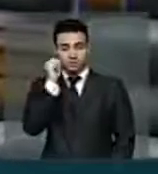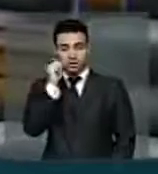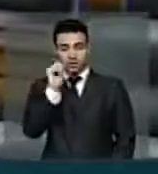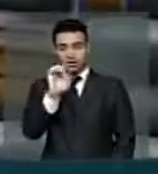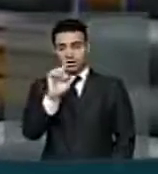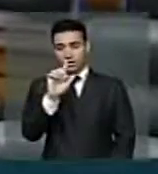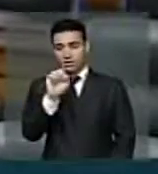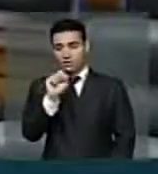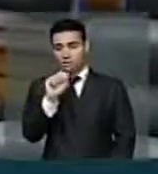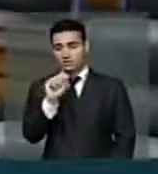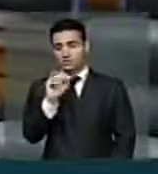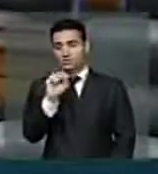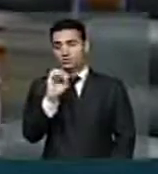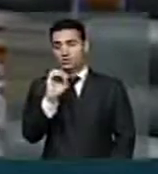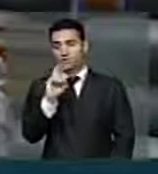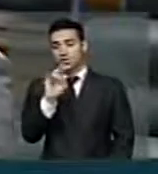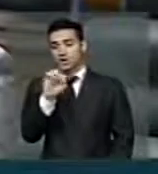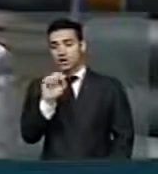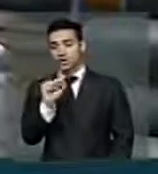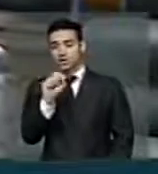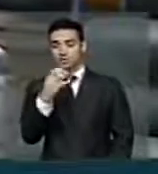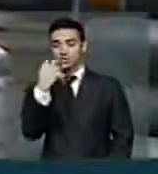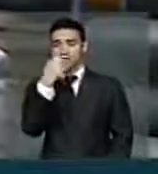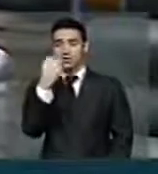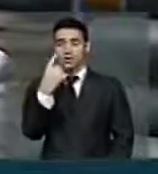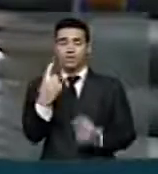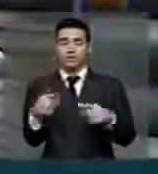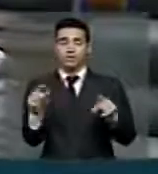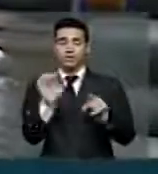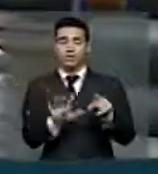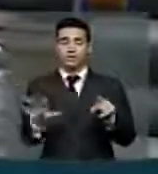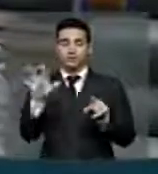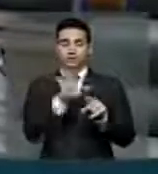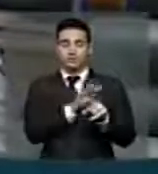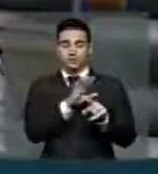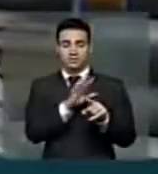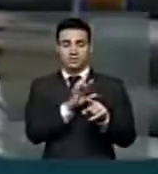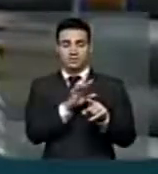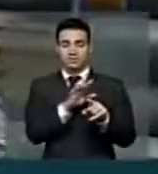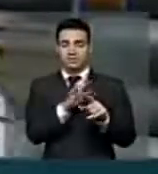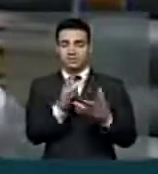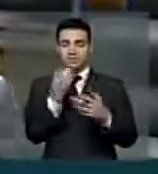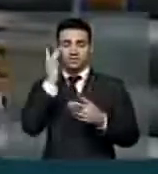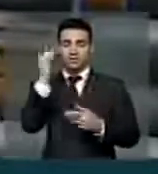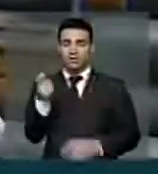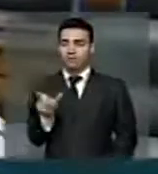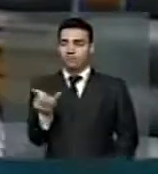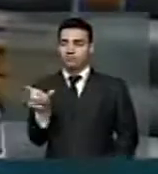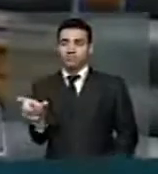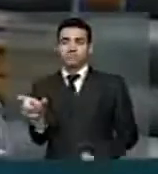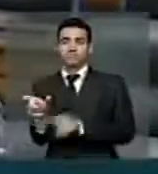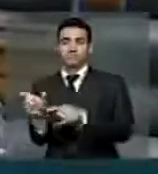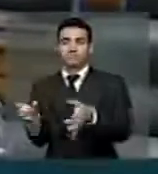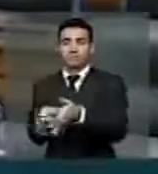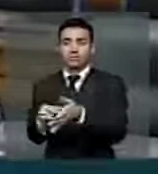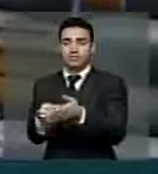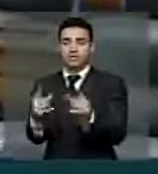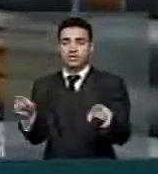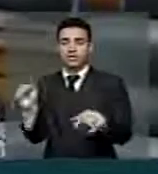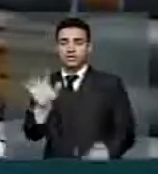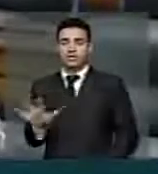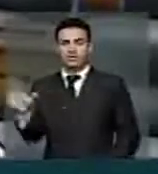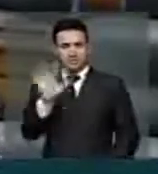cantar o hino nacional hora coloca lá coloca lá o som do Hino Nacional coloca um CD do Hino Nacional